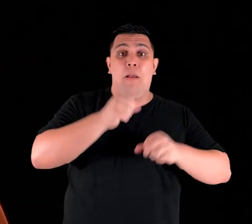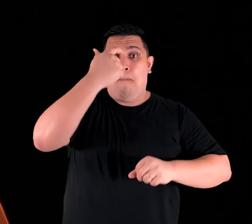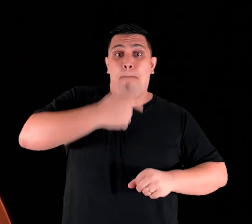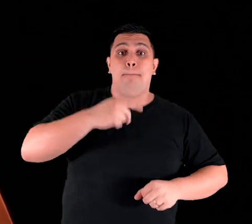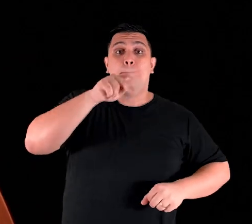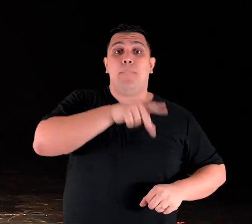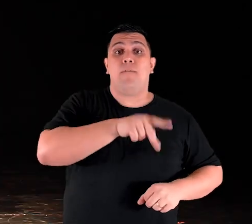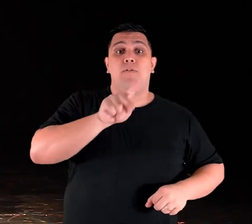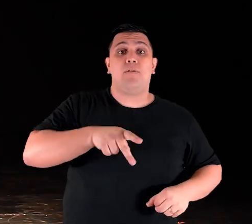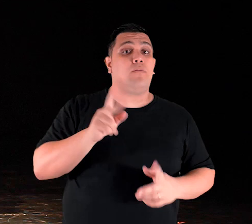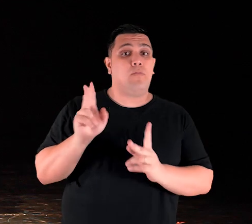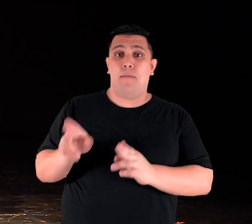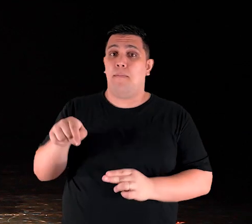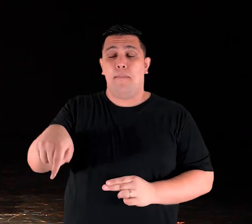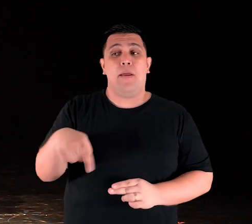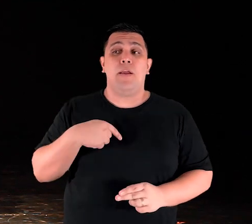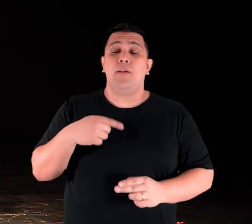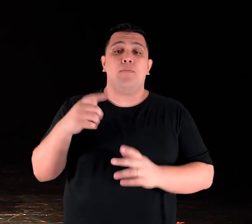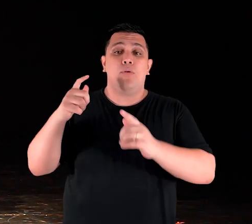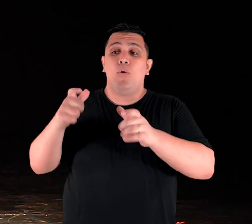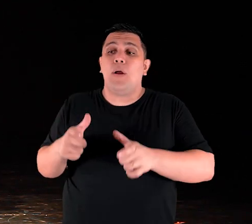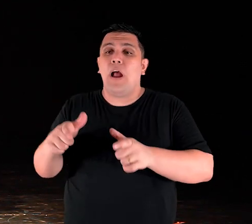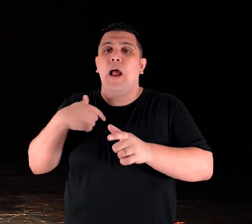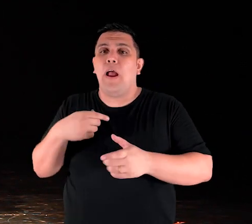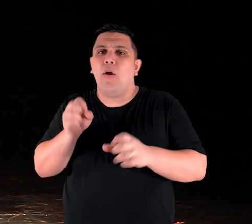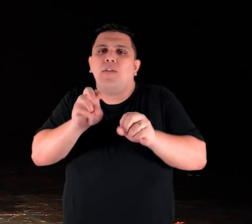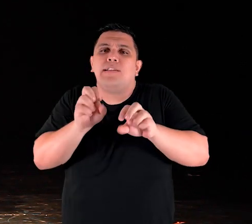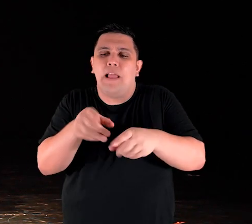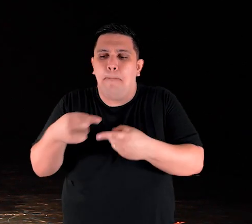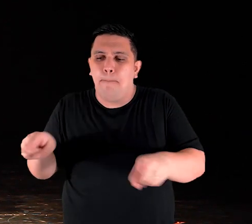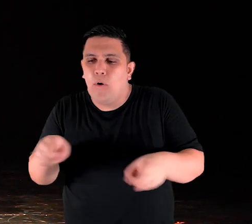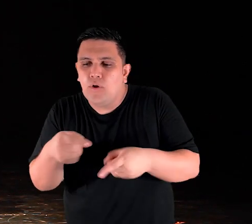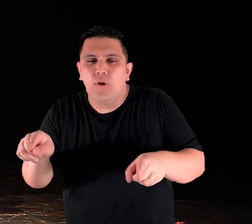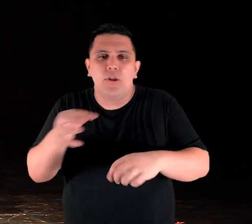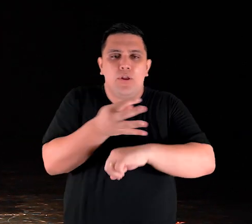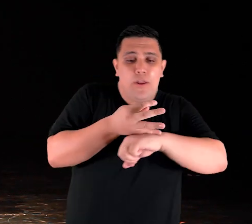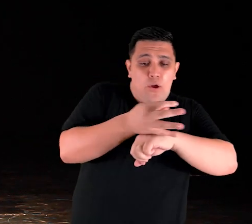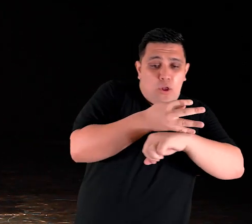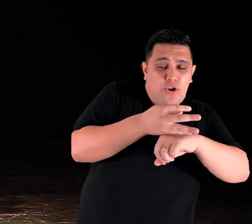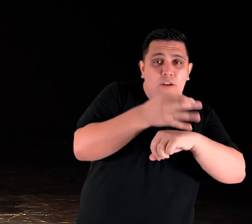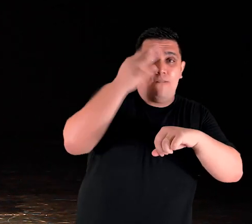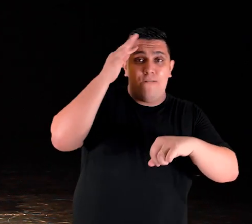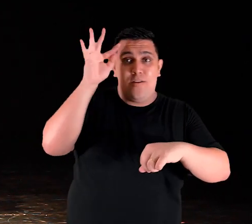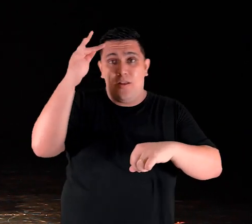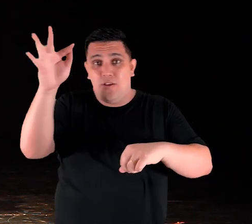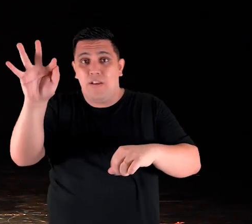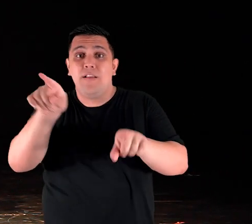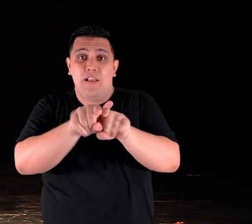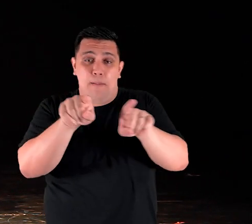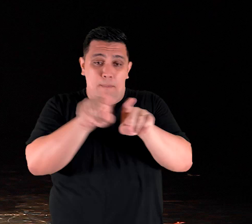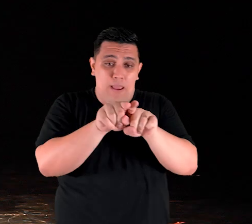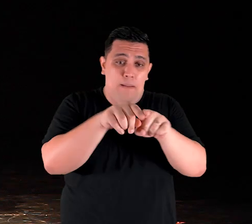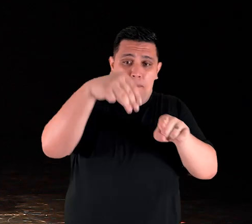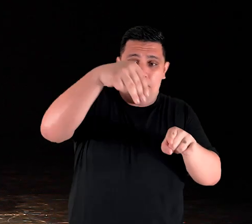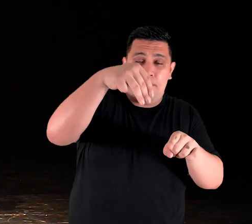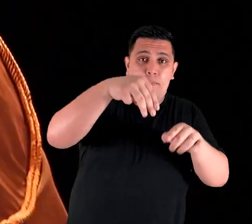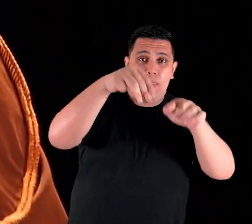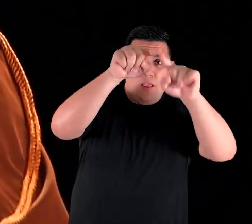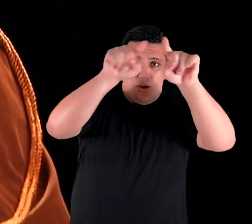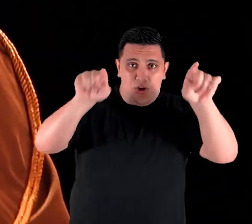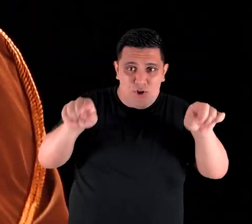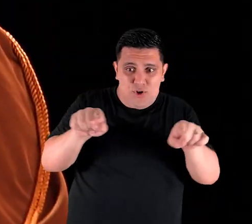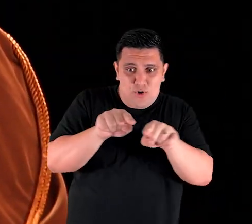convento. Passei a lecionar poesia, teologia, filosofia e geometria.